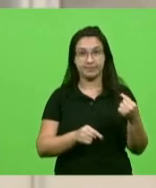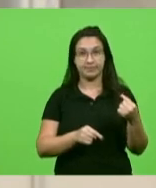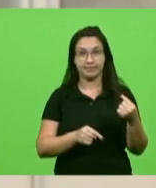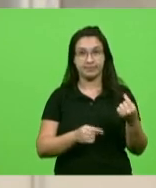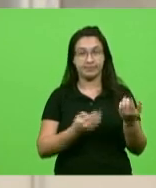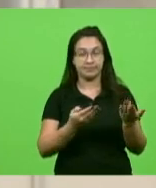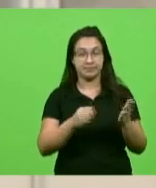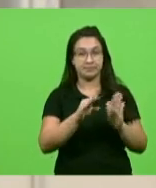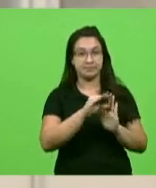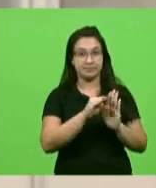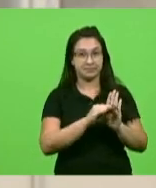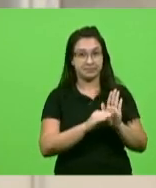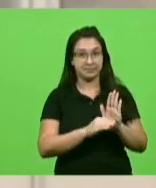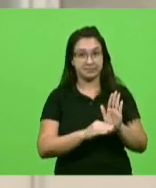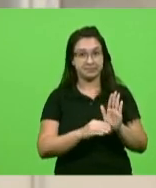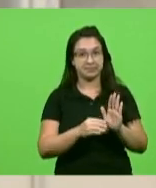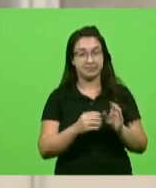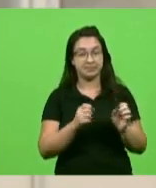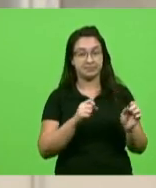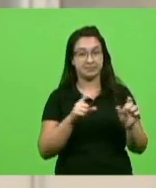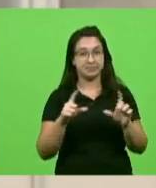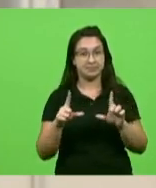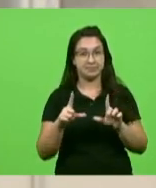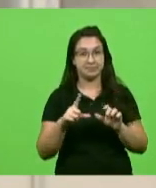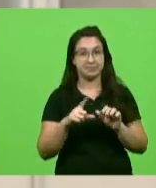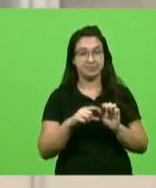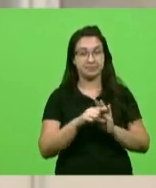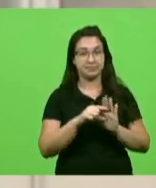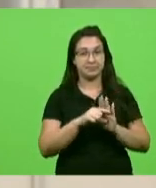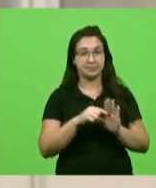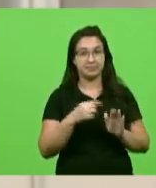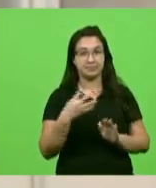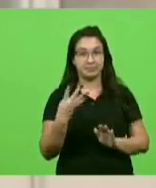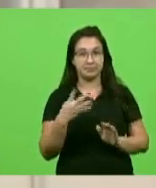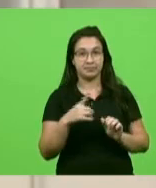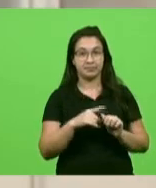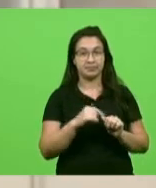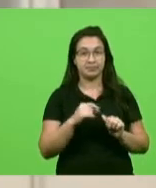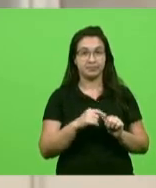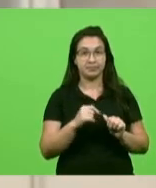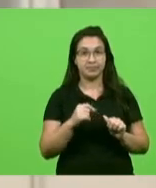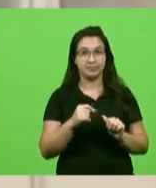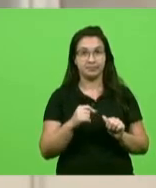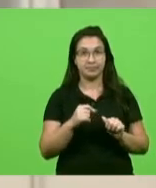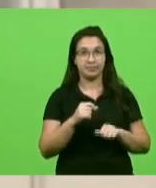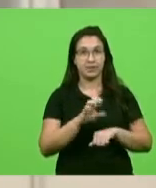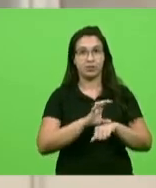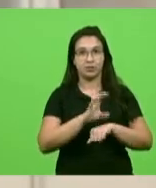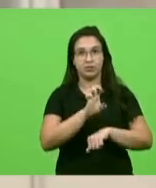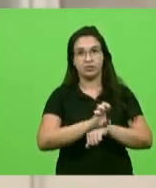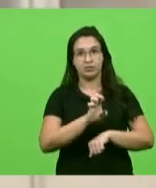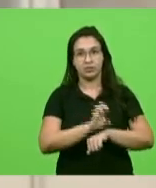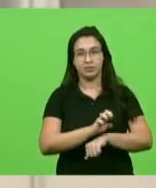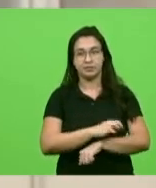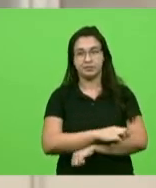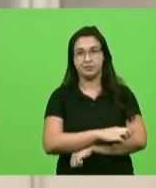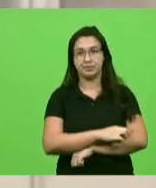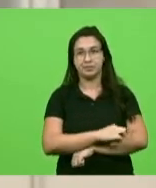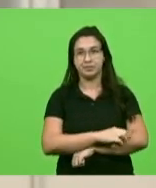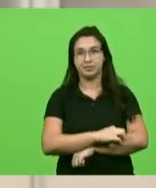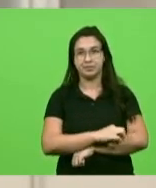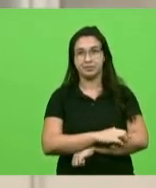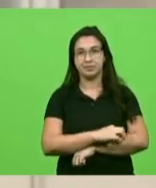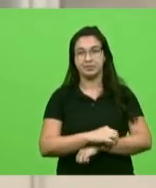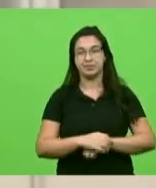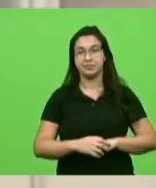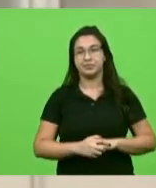dispositivo em tela Parágrafo 4º do artigo 47 a construção estadual e por